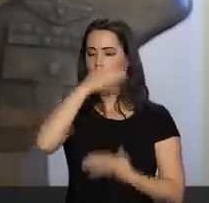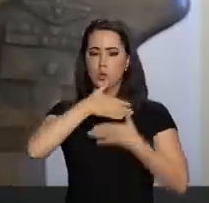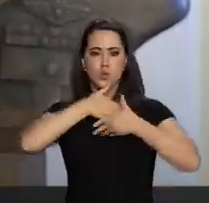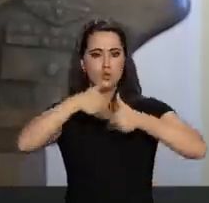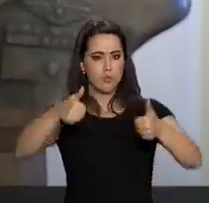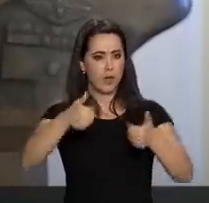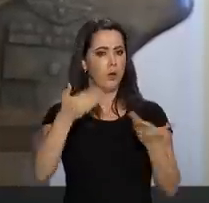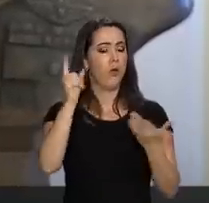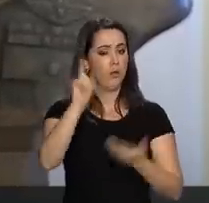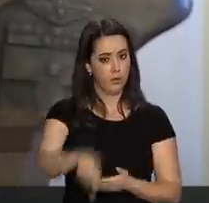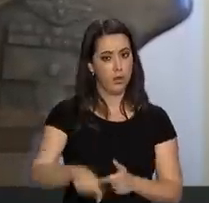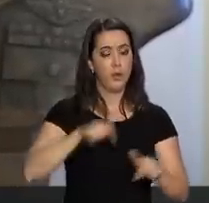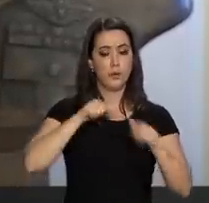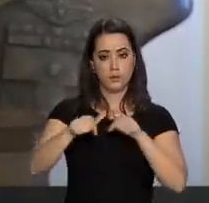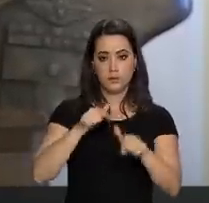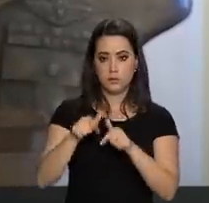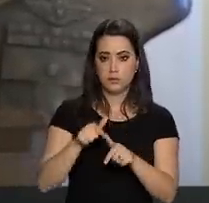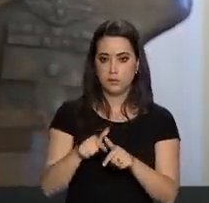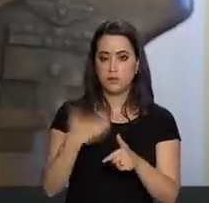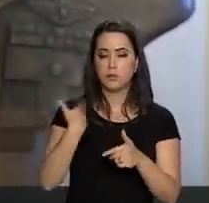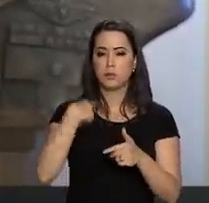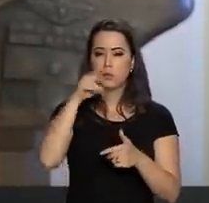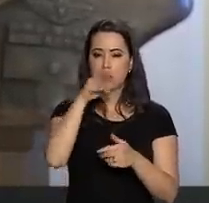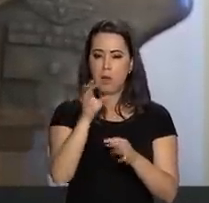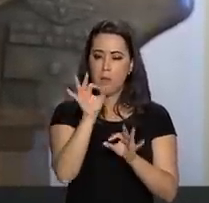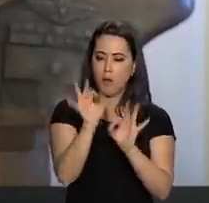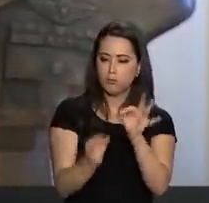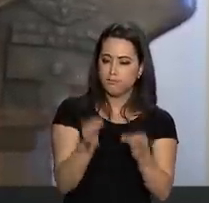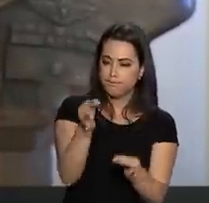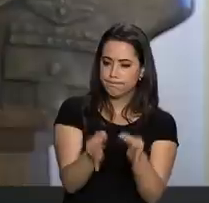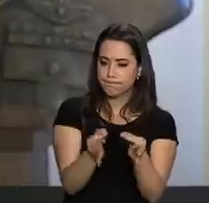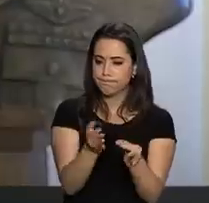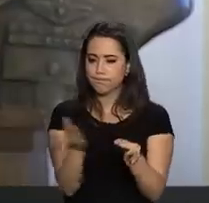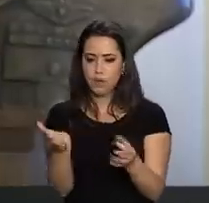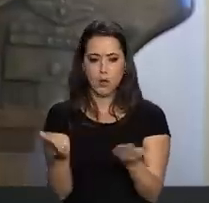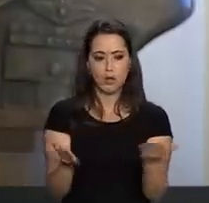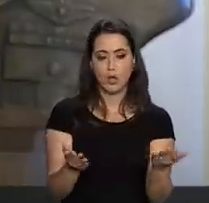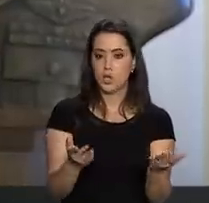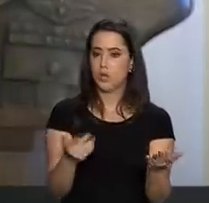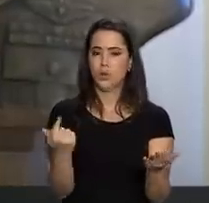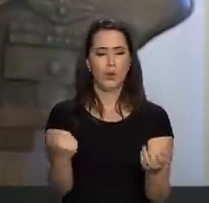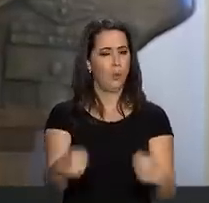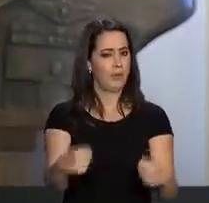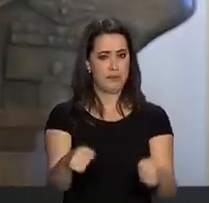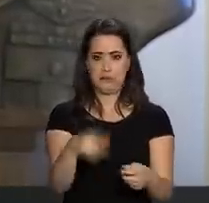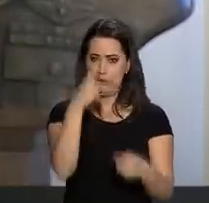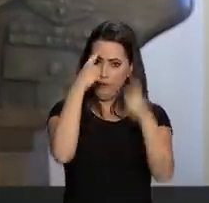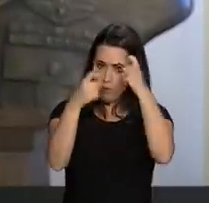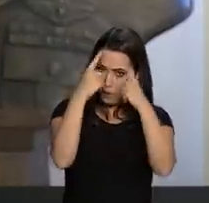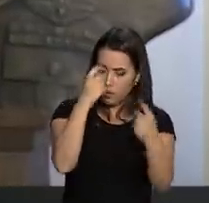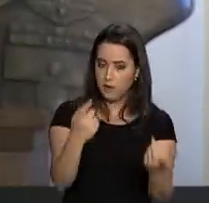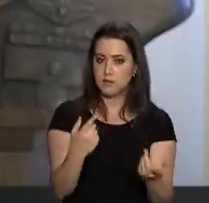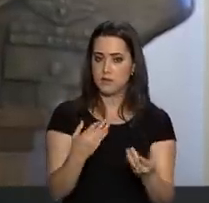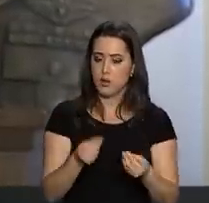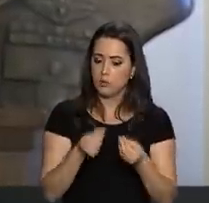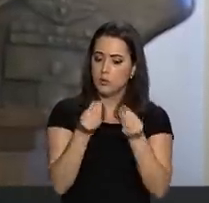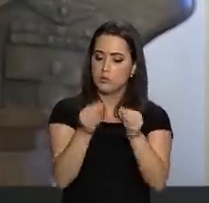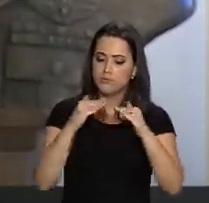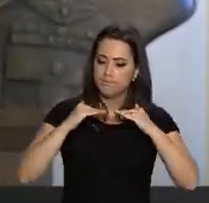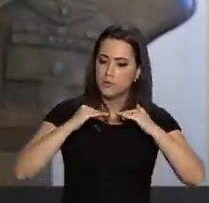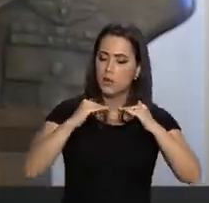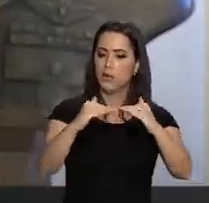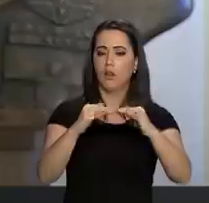serão as condições para atuarmos como mediadores, sem o uso da violência. Manter a paz e a harmonia